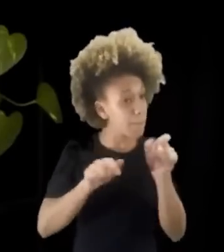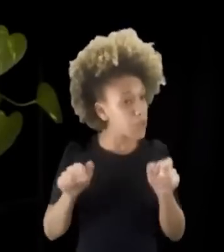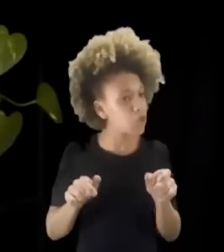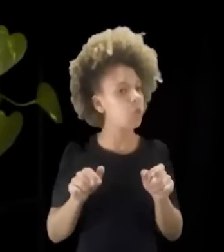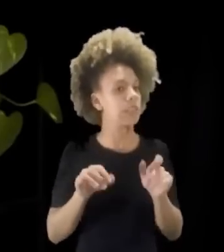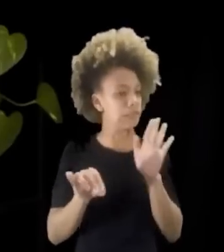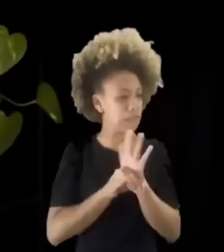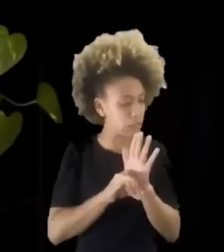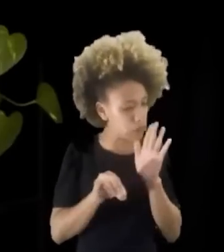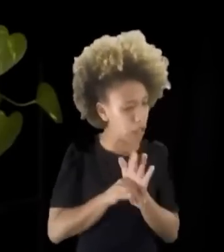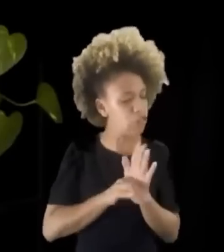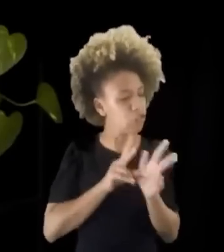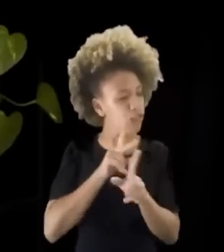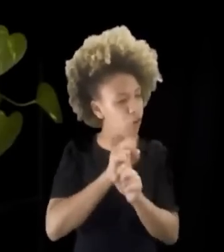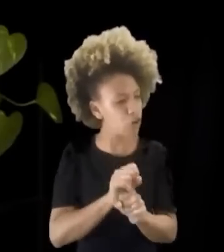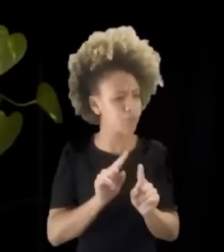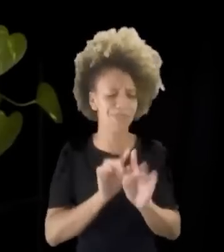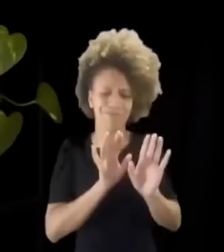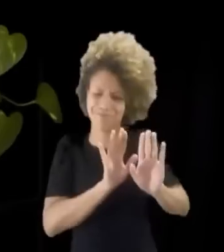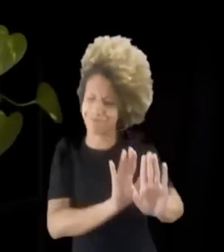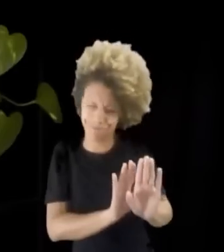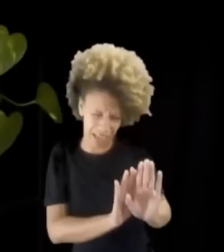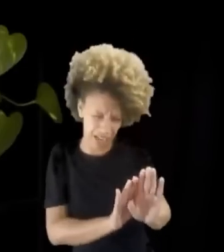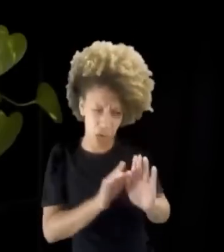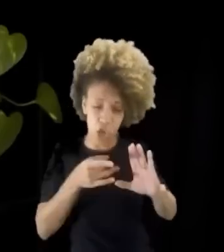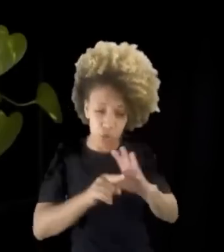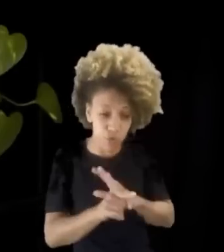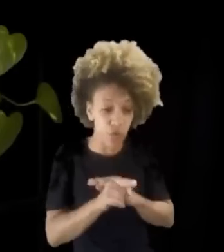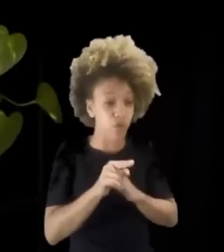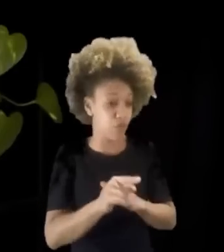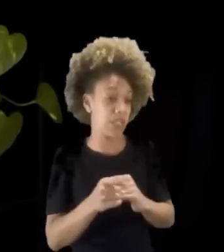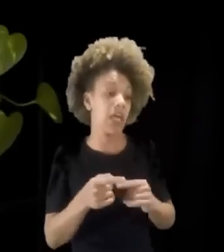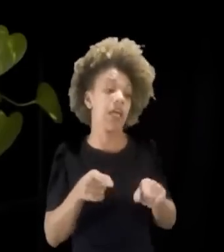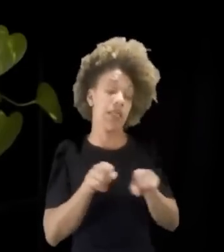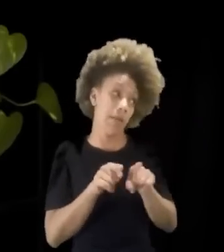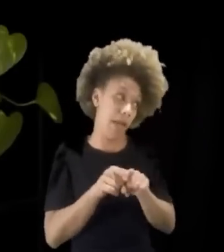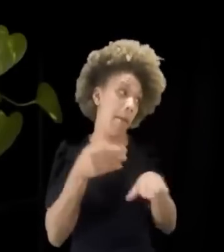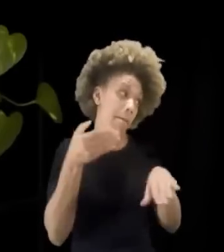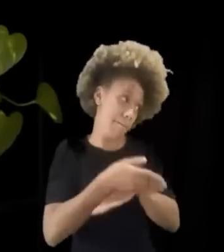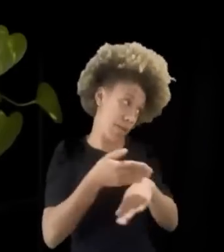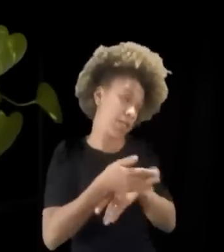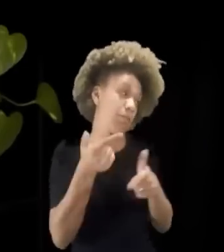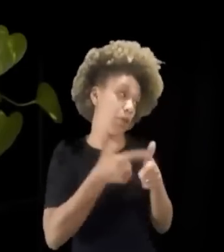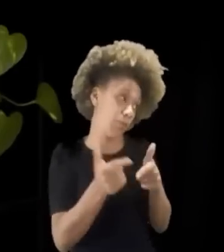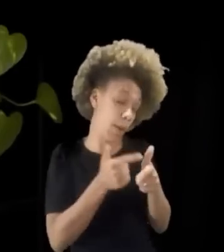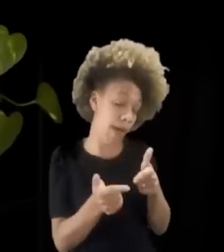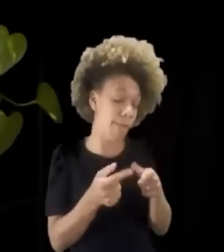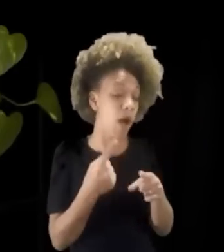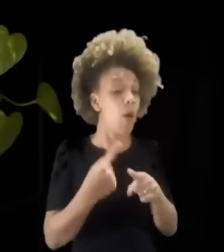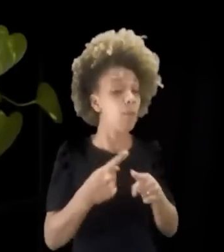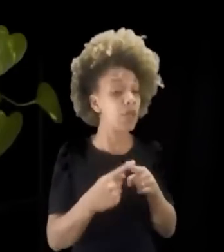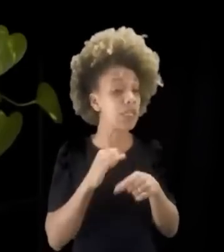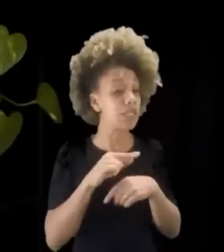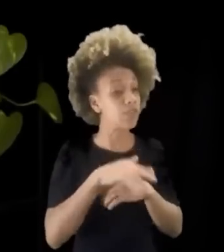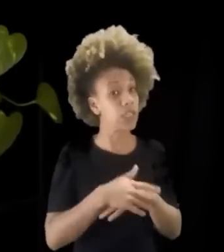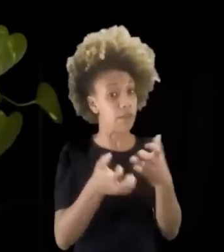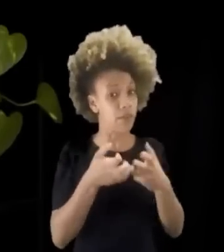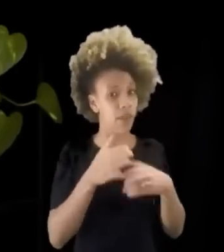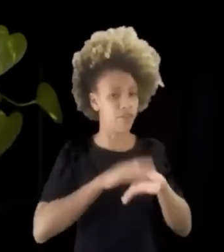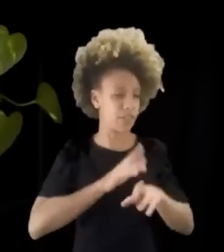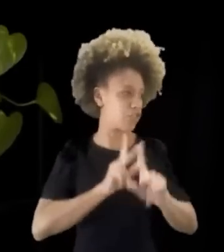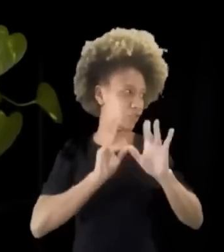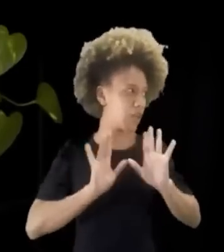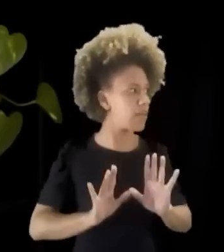muito identitária e fica não sei o que eu falei bom espera cara no fundo no fundo você é parte do problema também né porque se você quer fazer